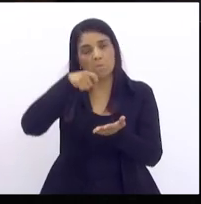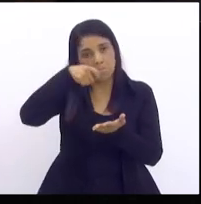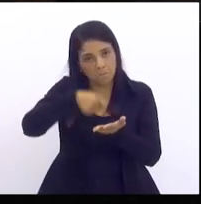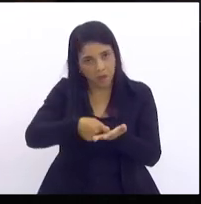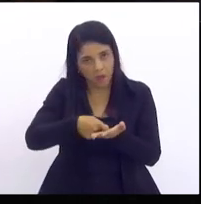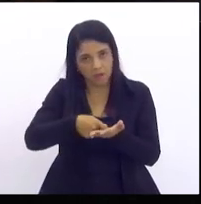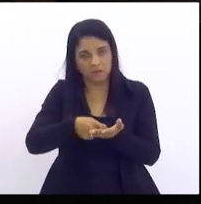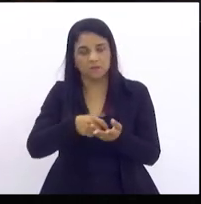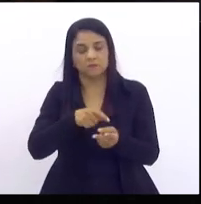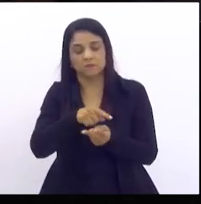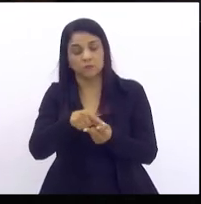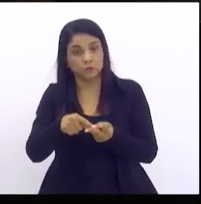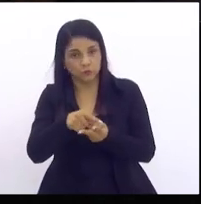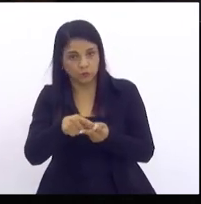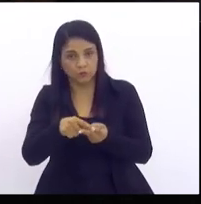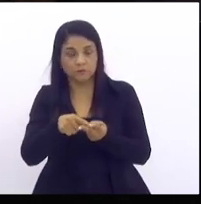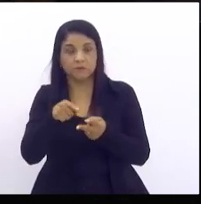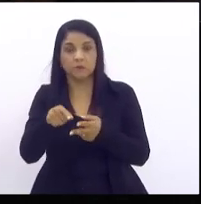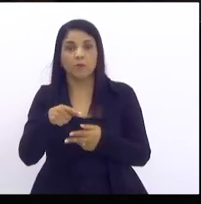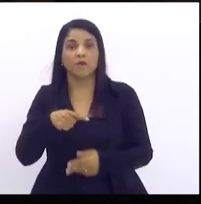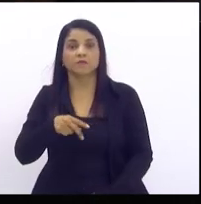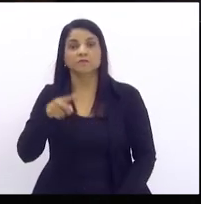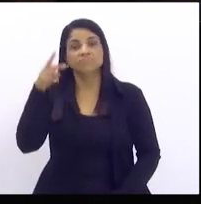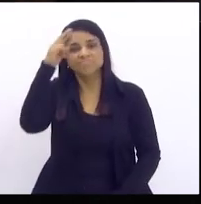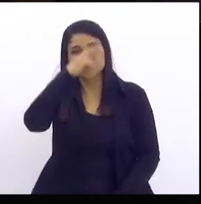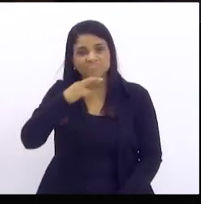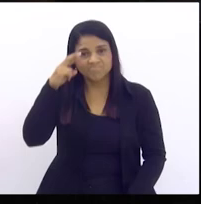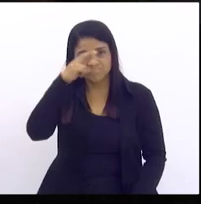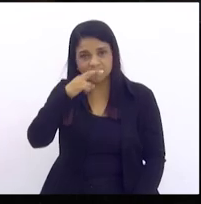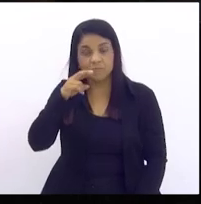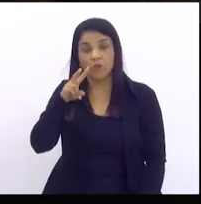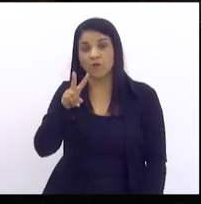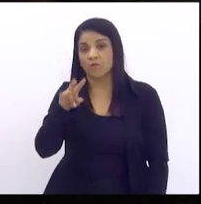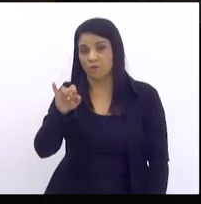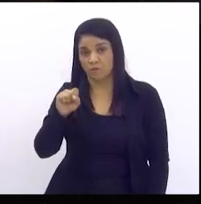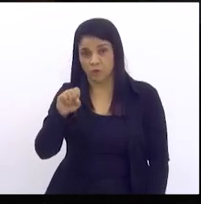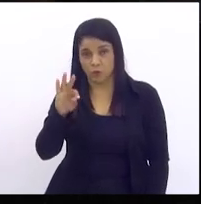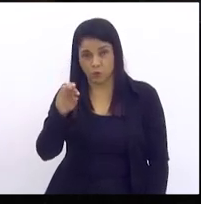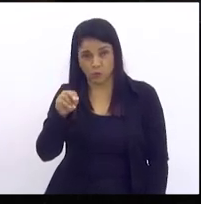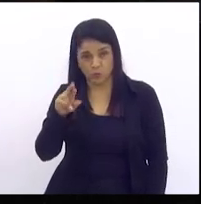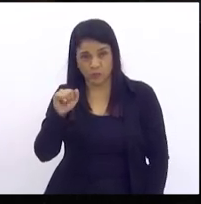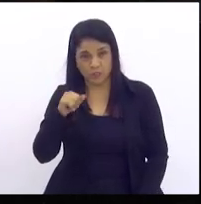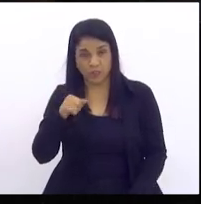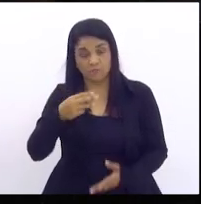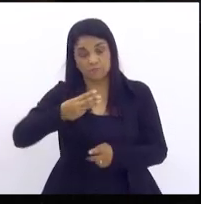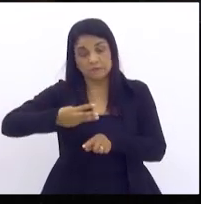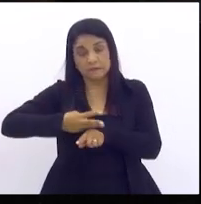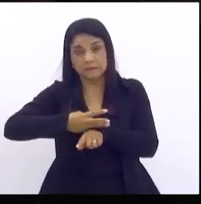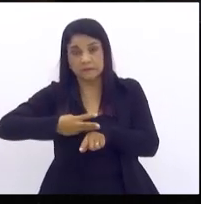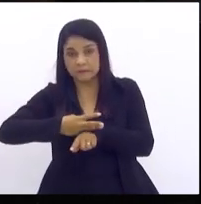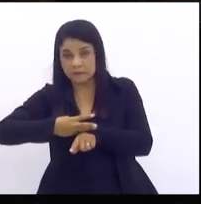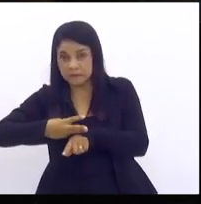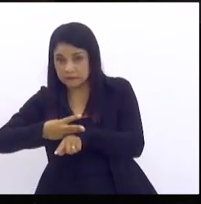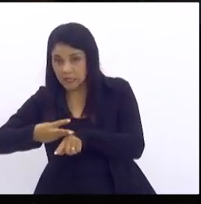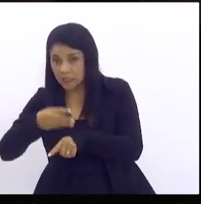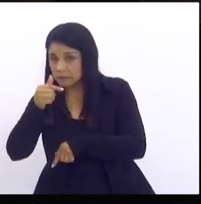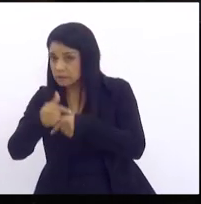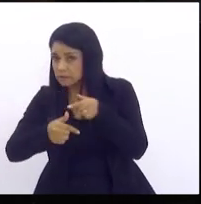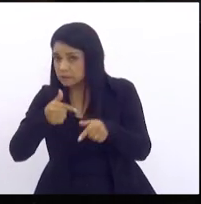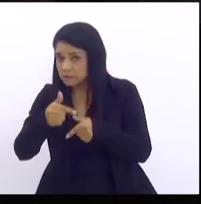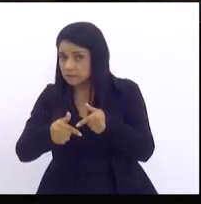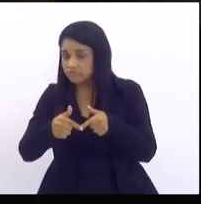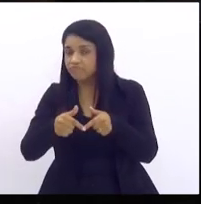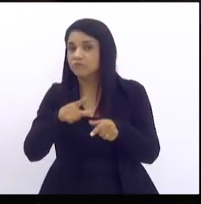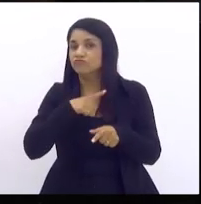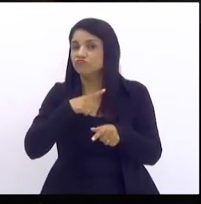todas essas vistorias eram terceirizadas e era um forte, existia um